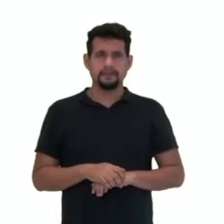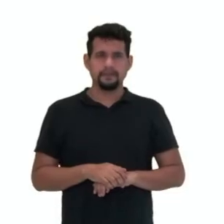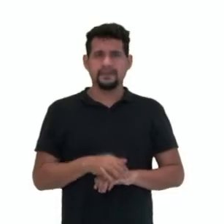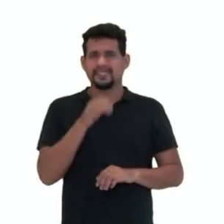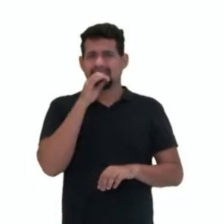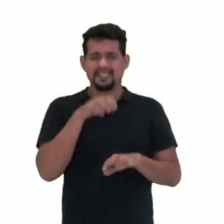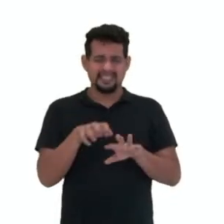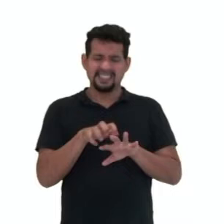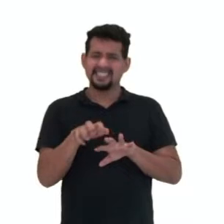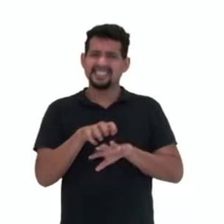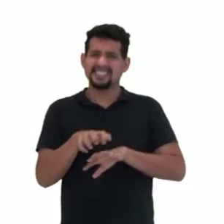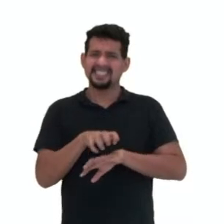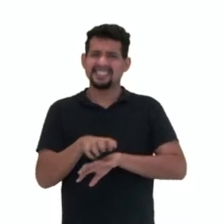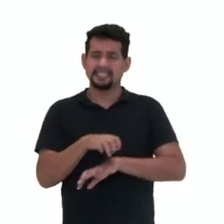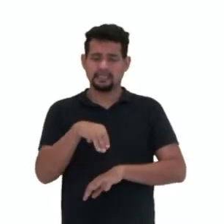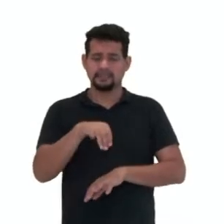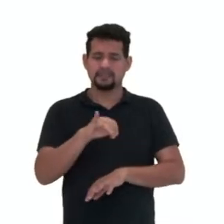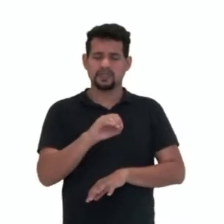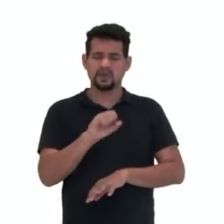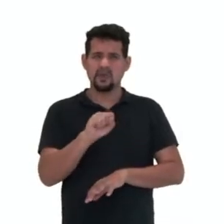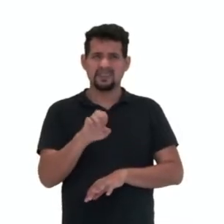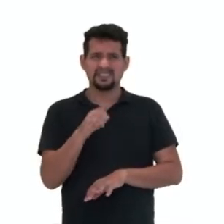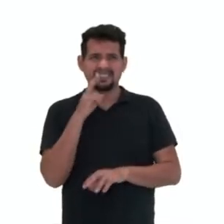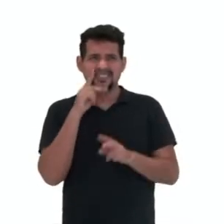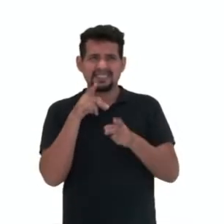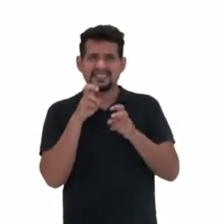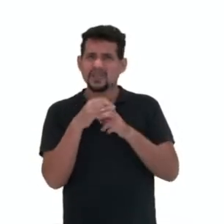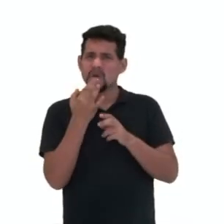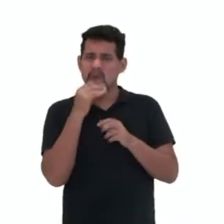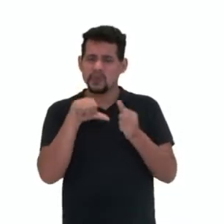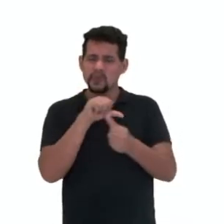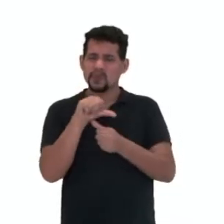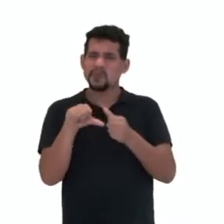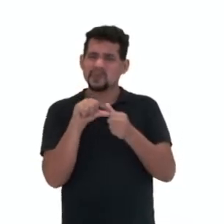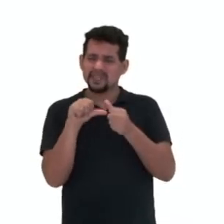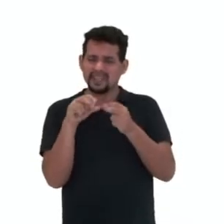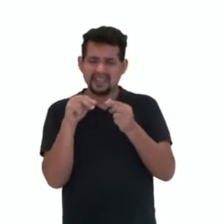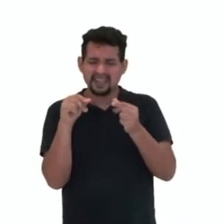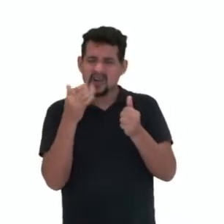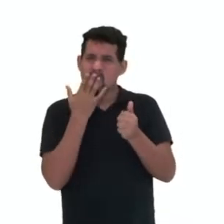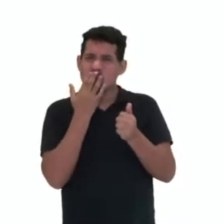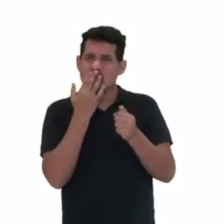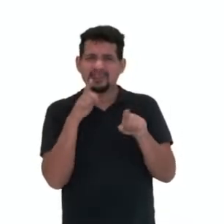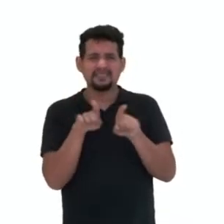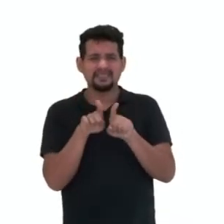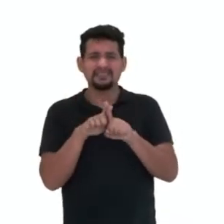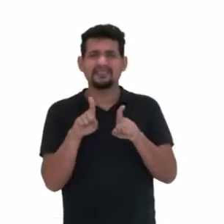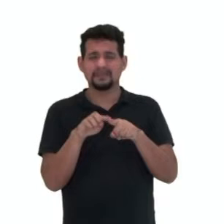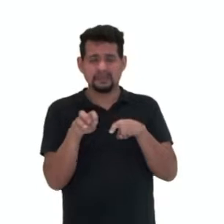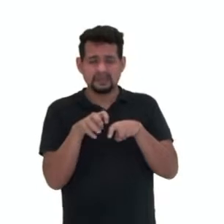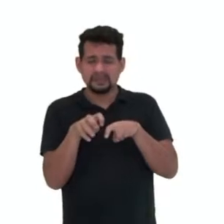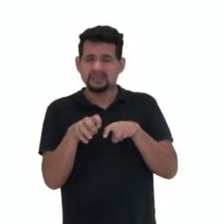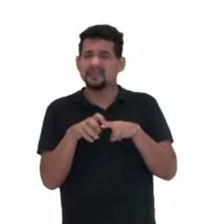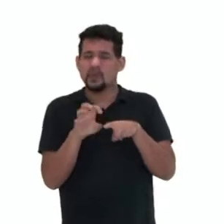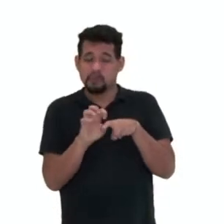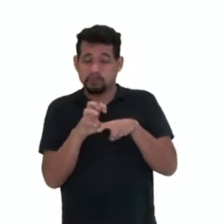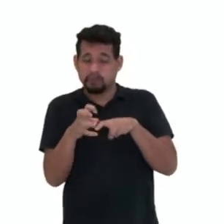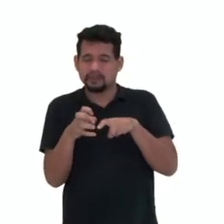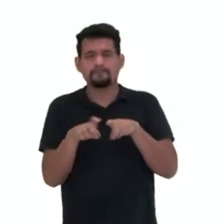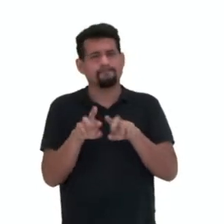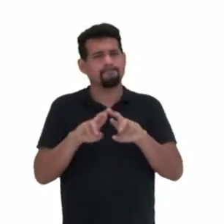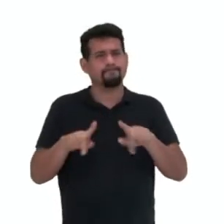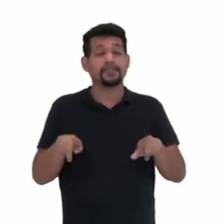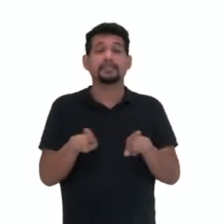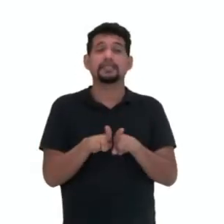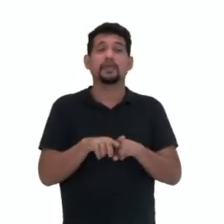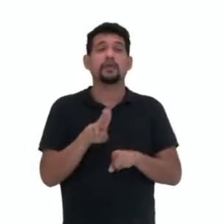micose de unha, por exemplo, observe a unha, muda a estrutura, a textura, a cor da unha, ela fica geralmente mais grossa. Também